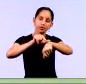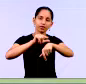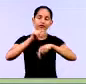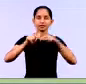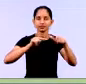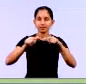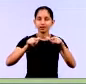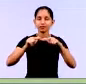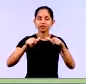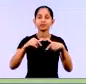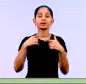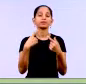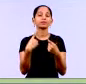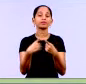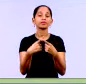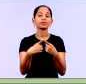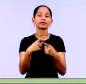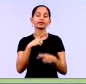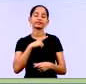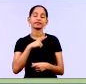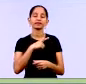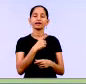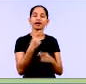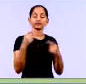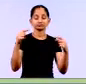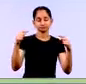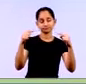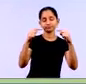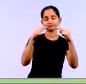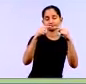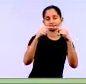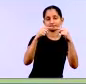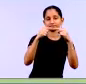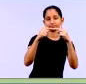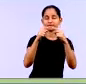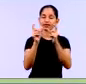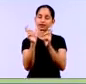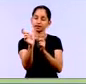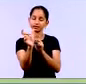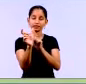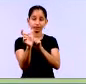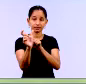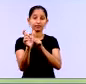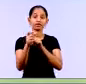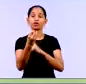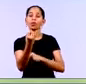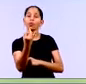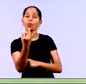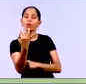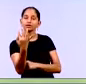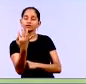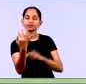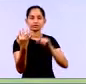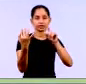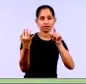e, logicamente, os custos correspondentes. Tranquilos?